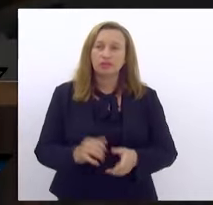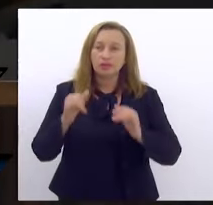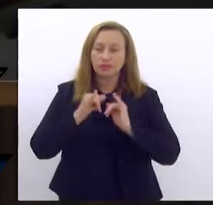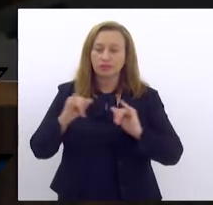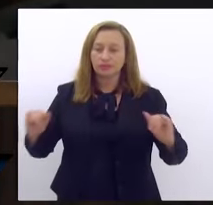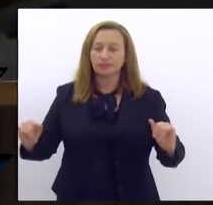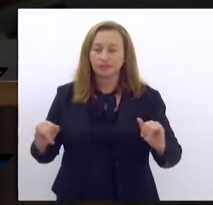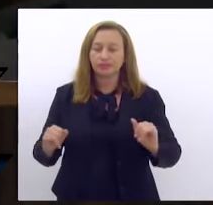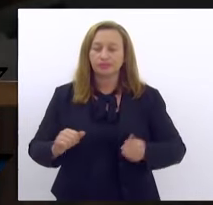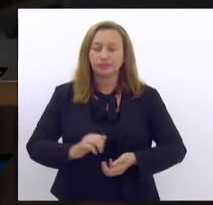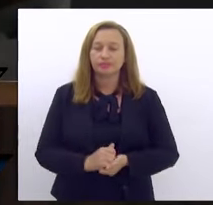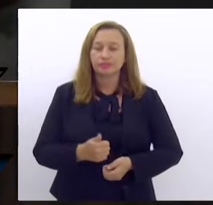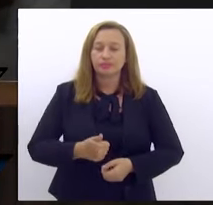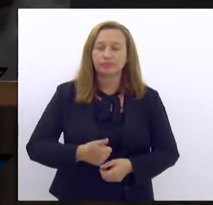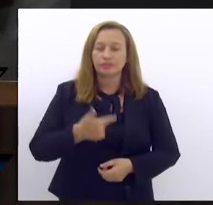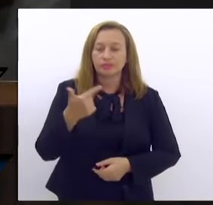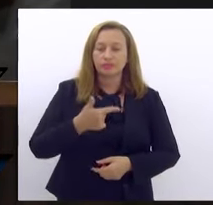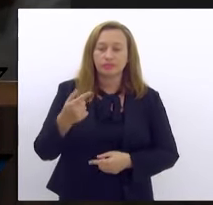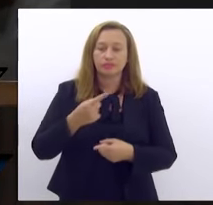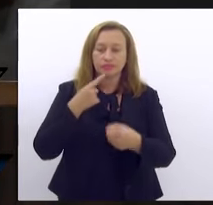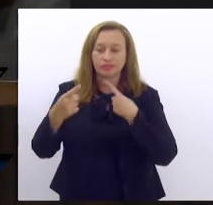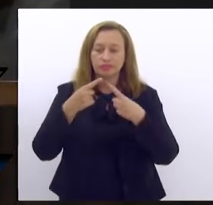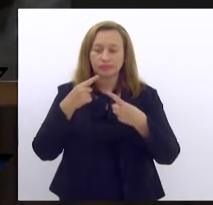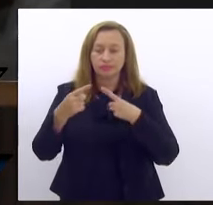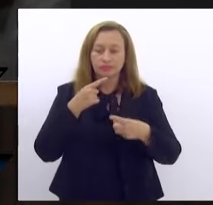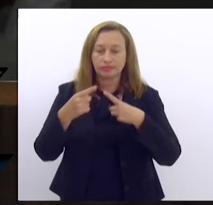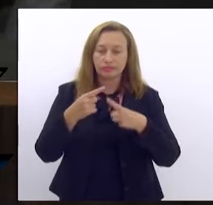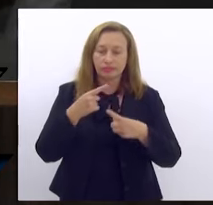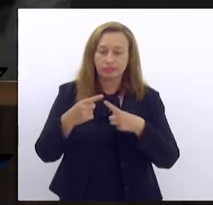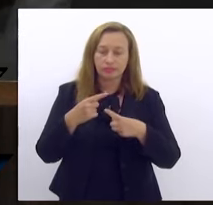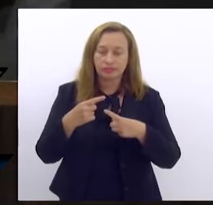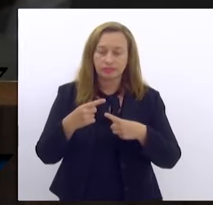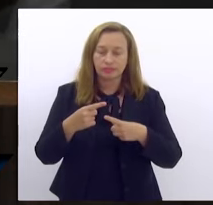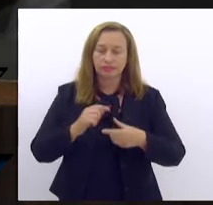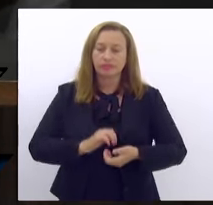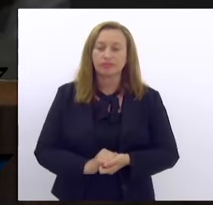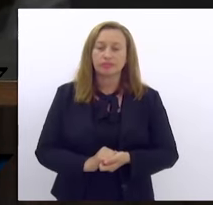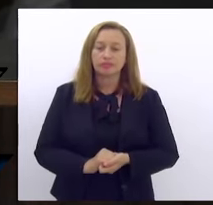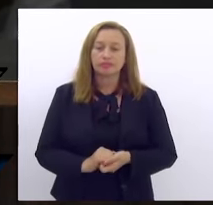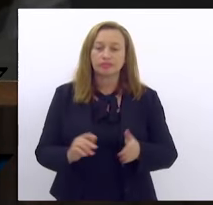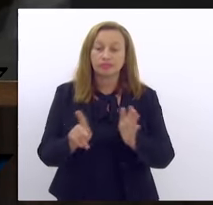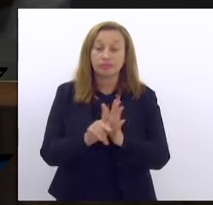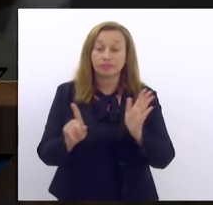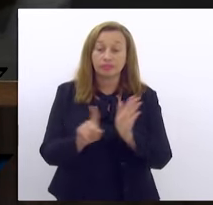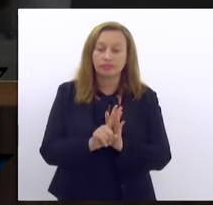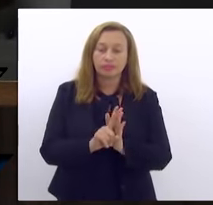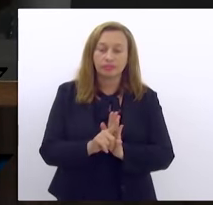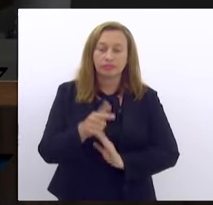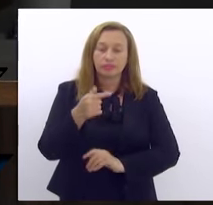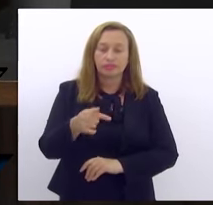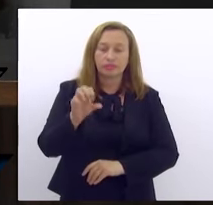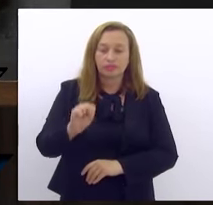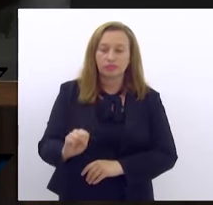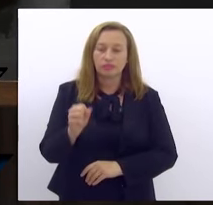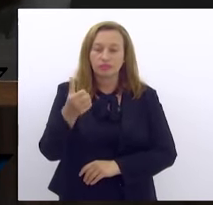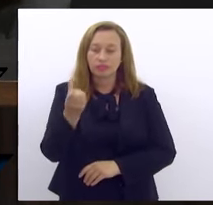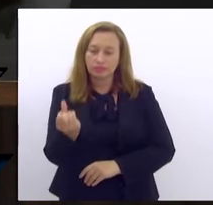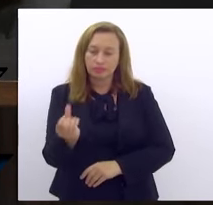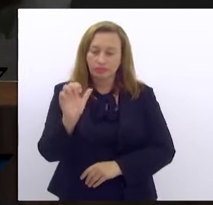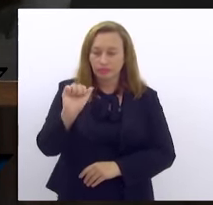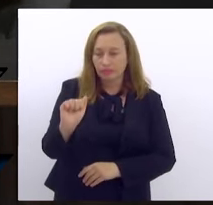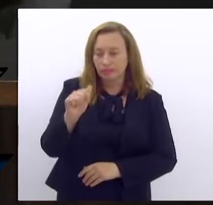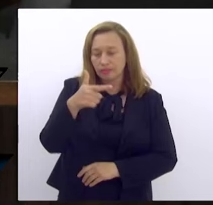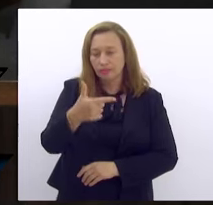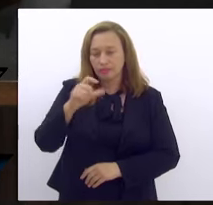Anuncio, em tramitação ordinária, em segunda discussão, redação do vencido assim emendada, projeto de lei número 786-A